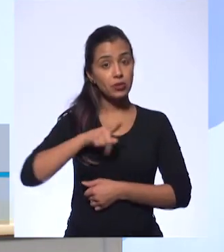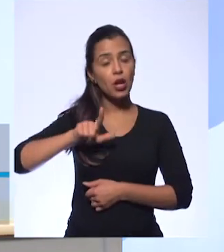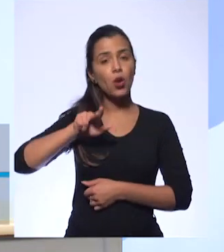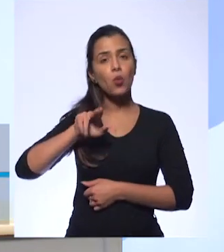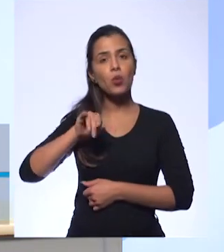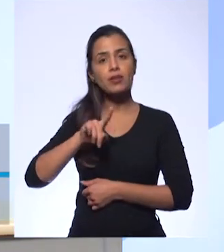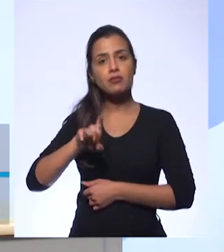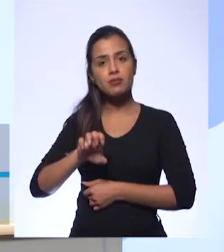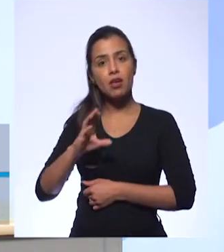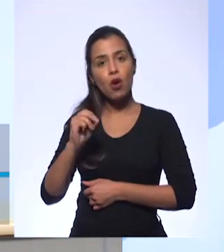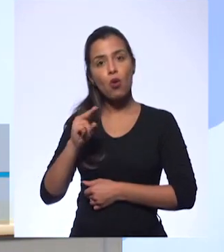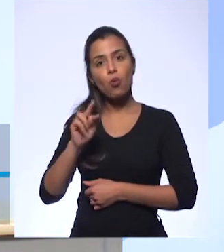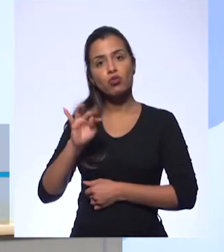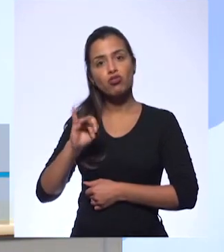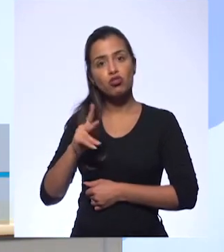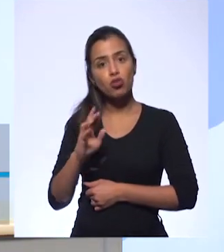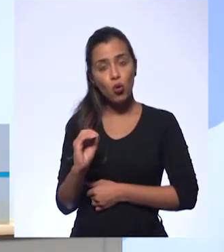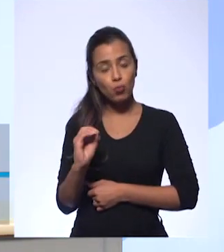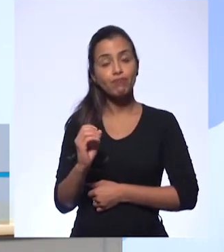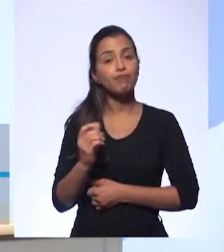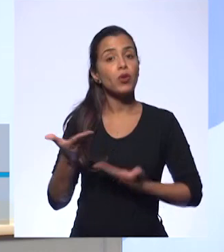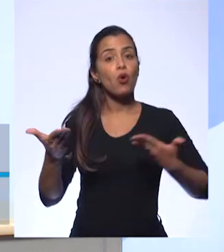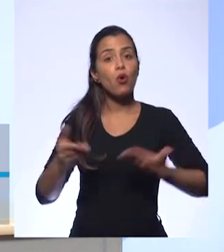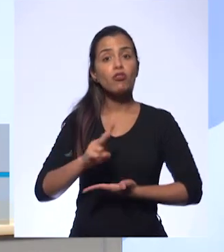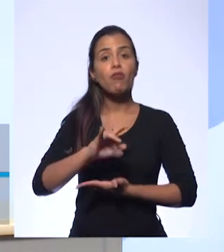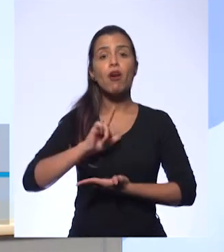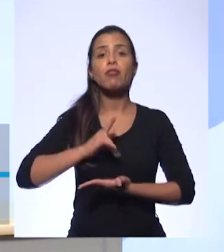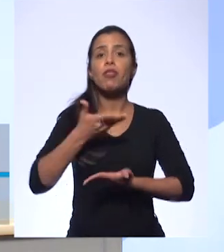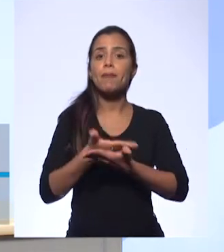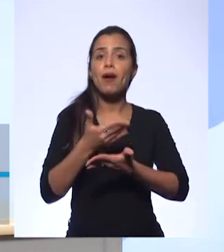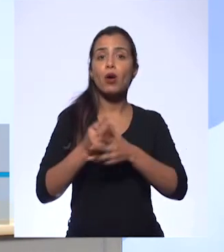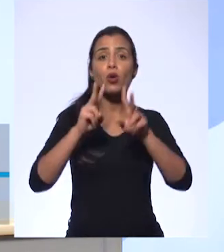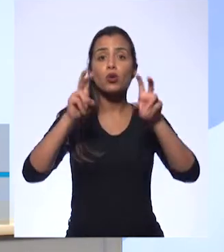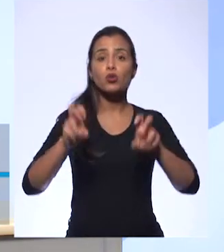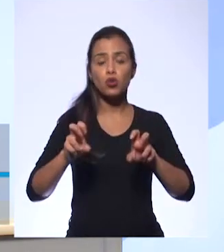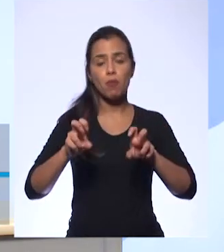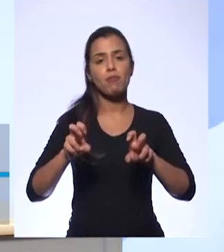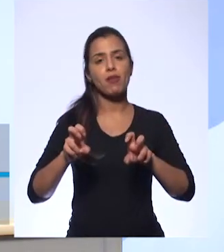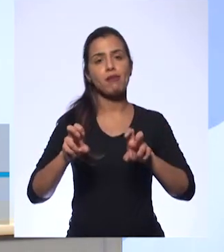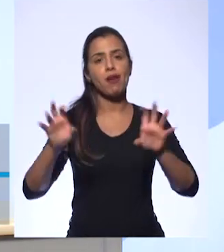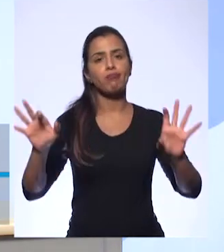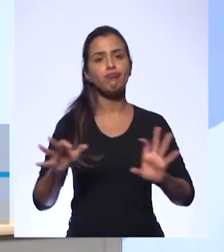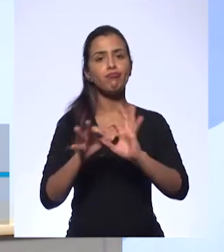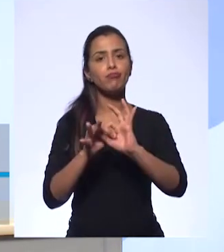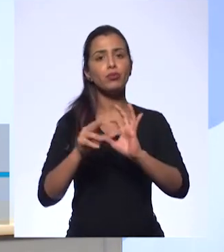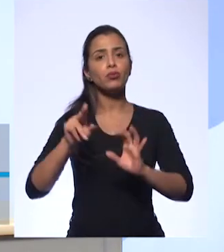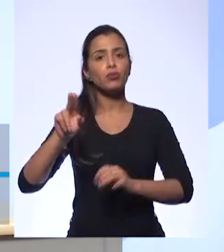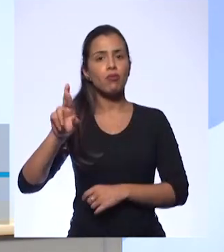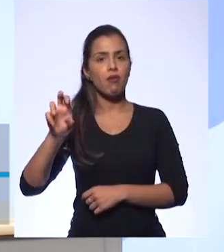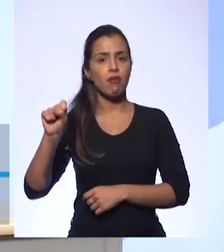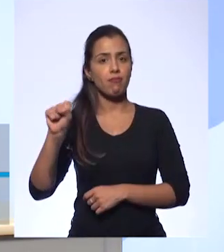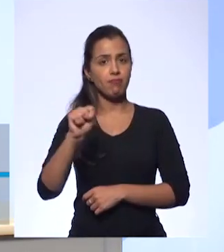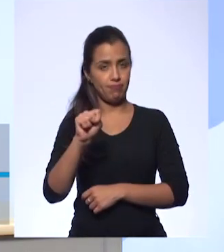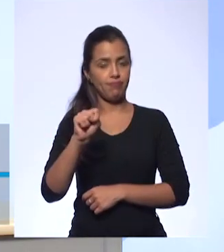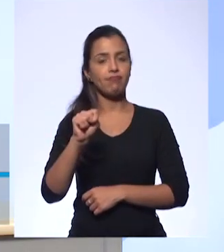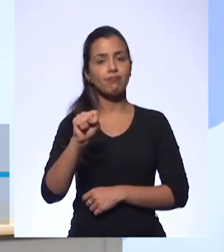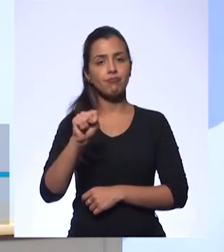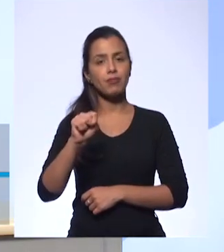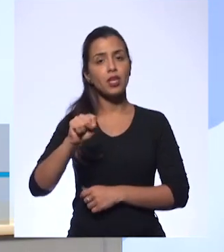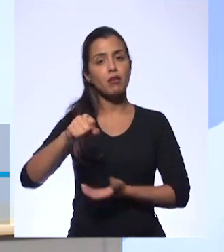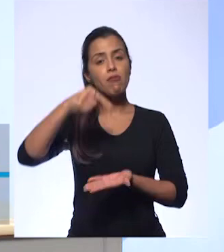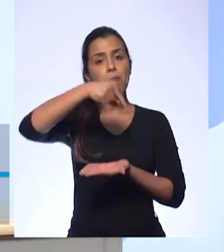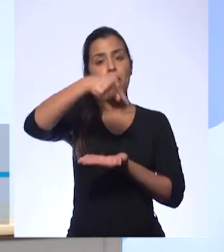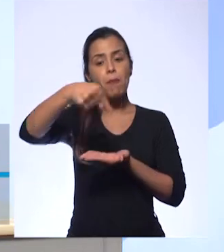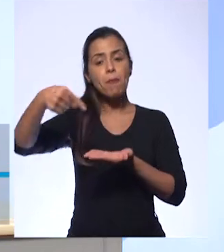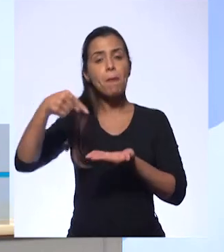Luíse Coutinho e hoje nós teremos uma aula sobre a formação da União Europeia e outros blocos regionais na